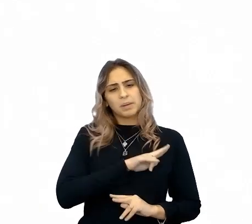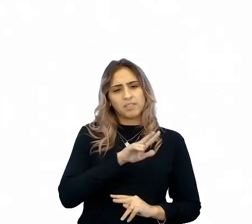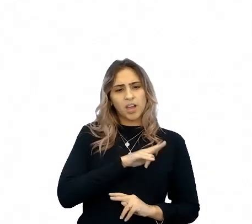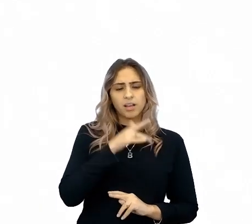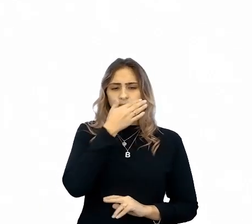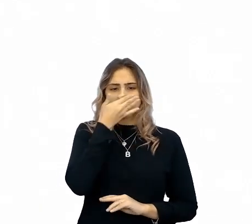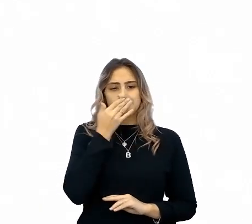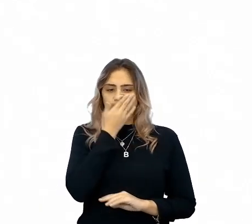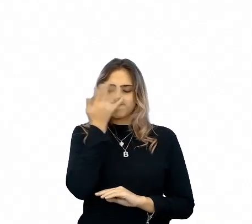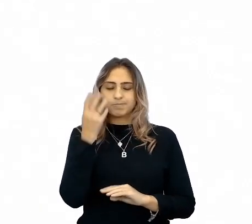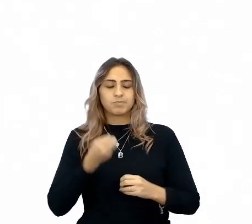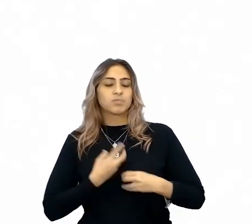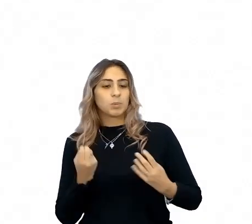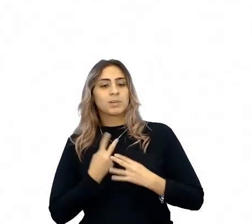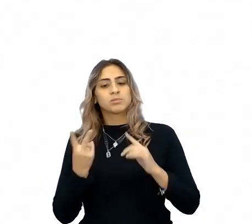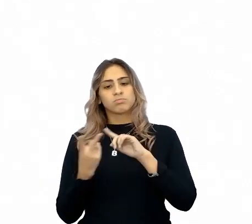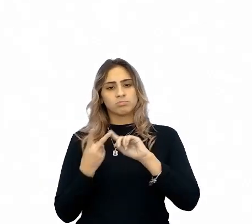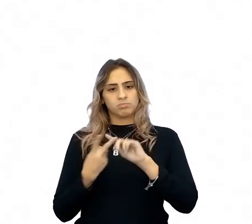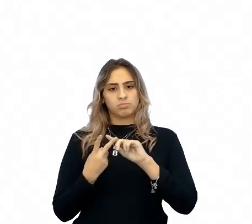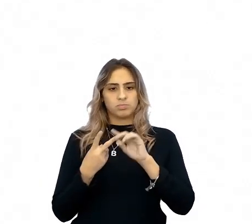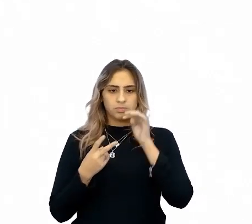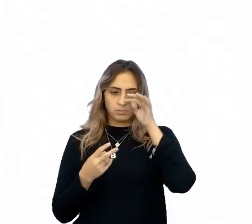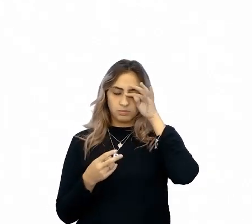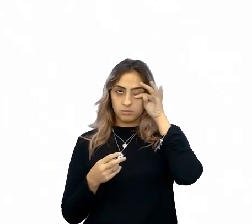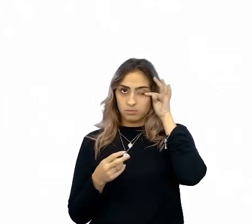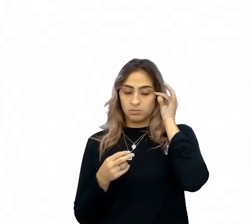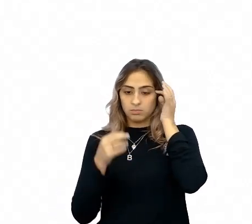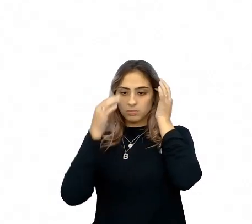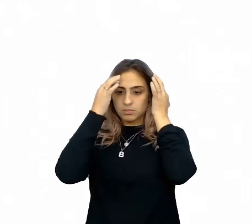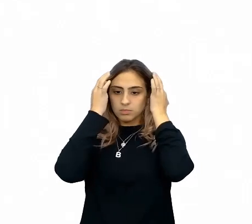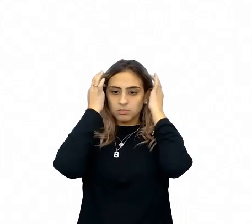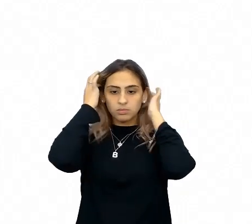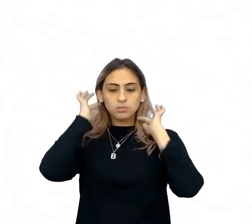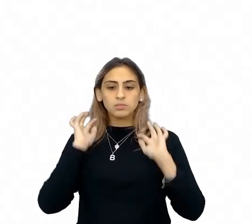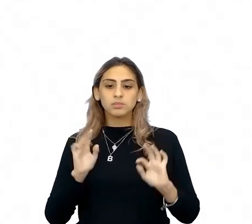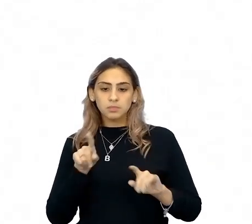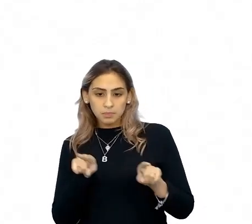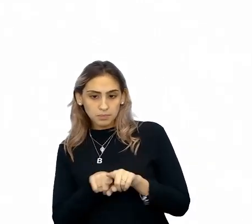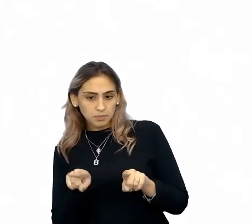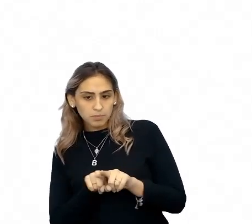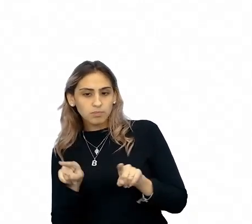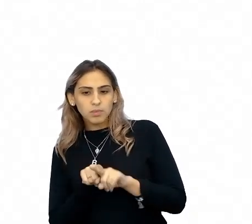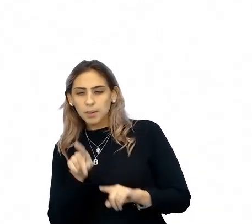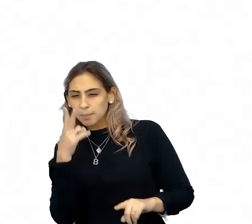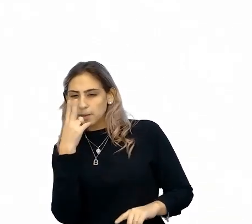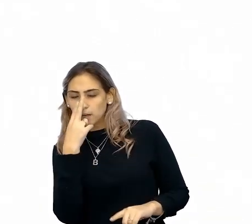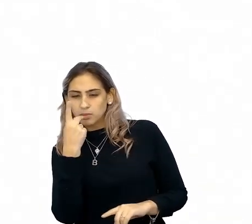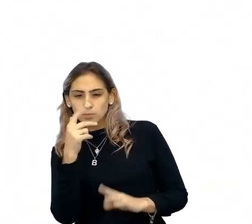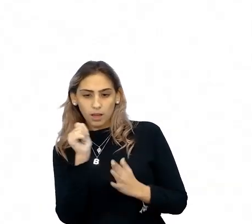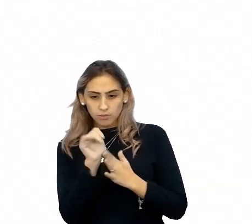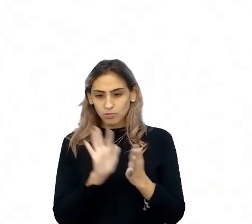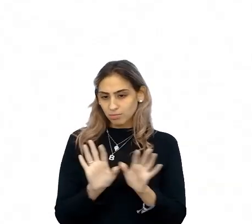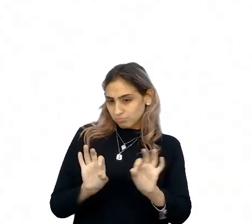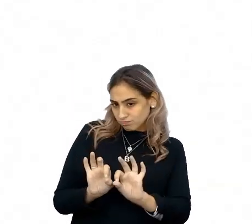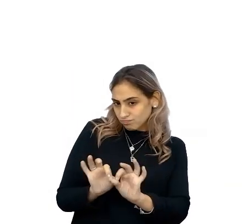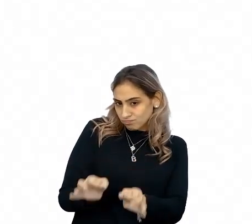as informações secundárias. Assim, embora pareça uma atividade simples, reler